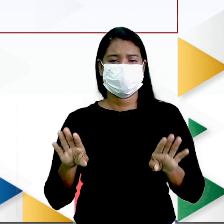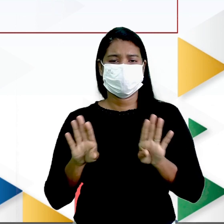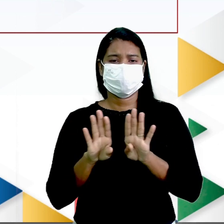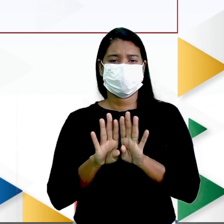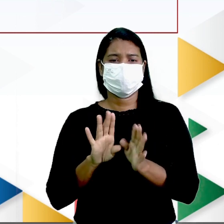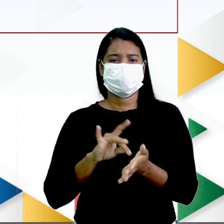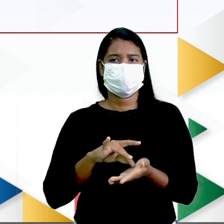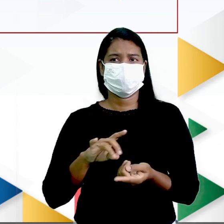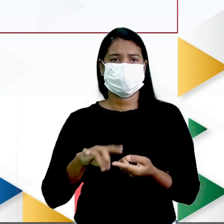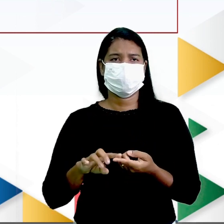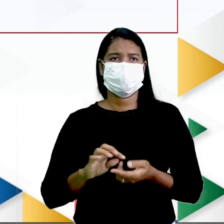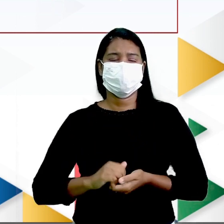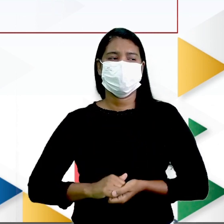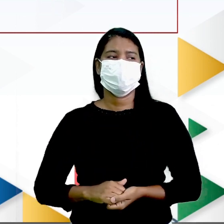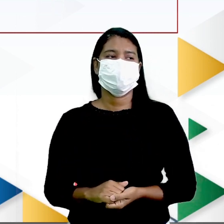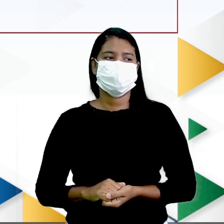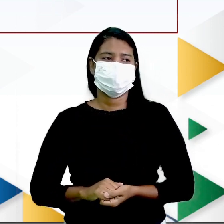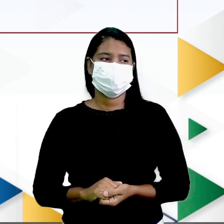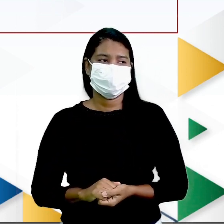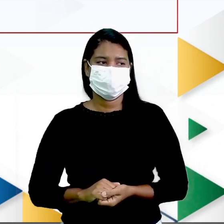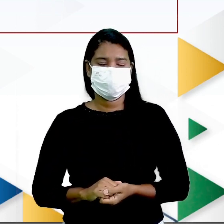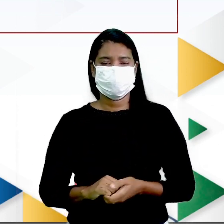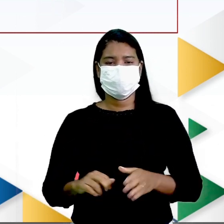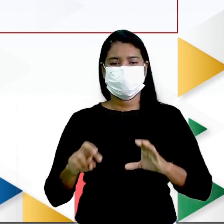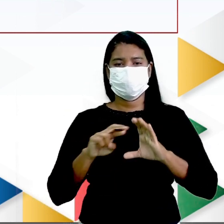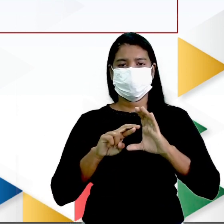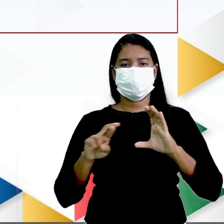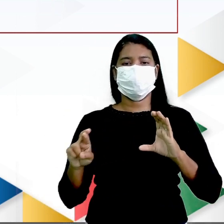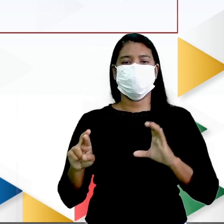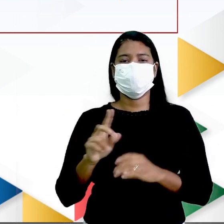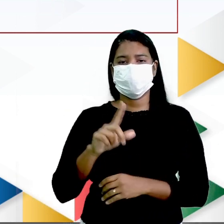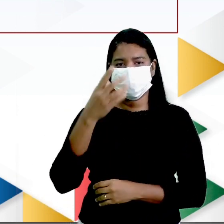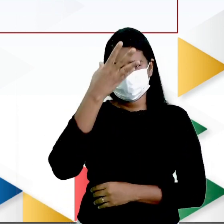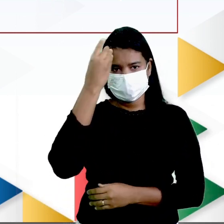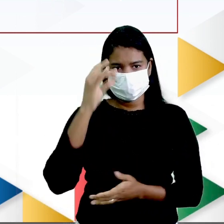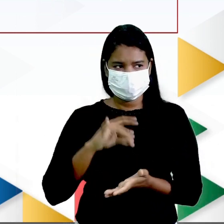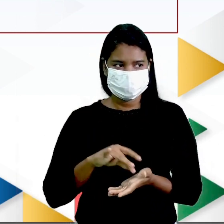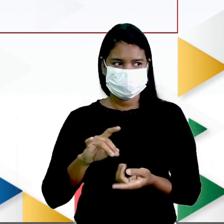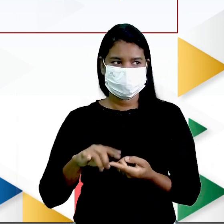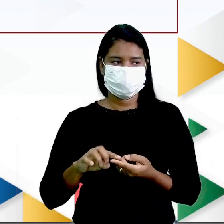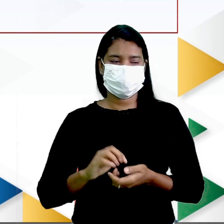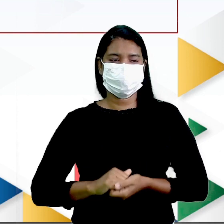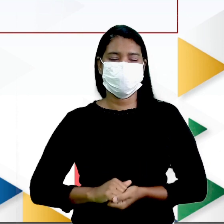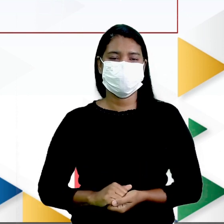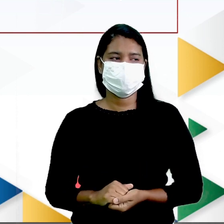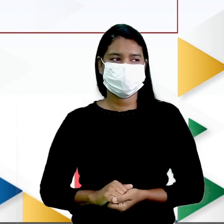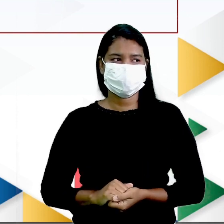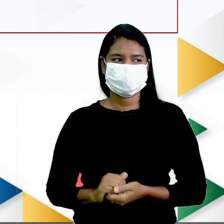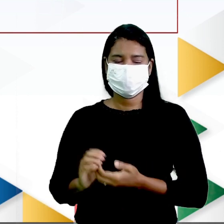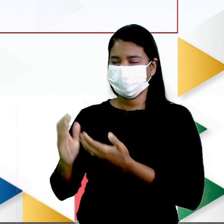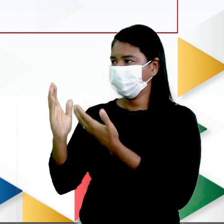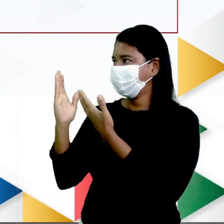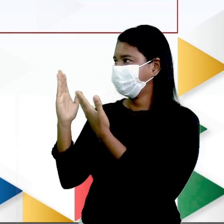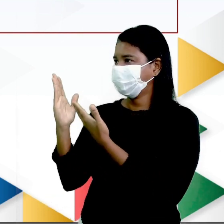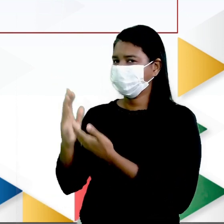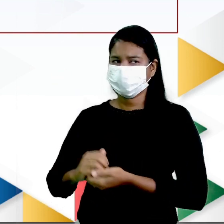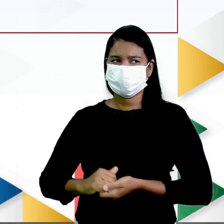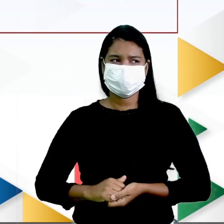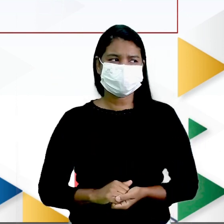e composto apenas de segmentos de retas que não se cruzem. Por favor, não esquece disso. Tá em negrito para você não esquecer,